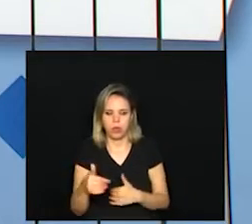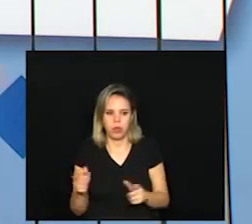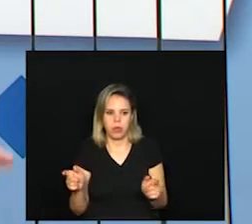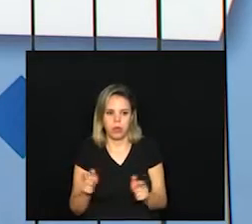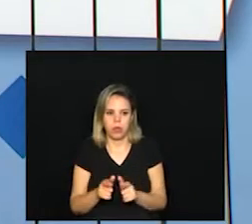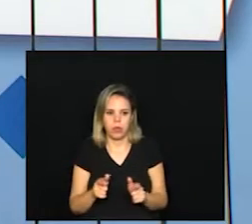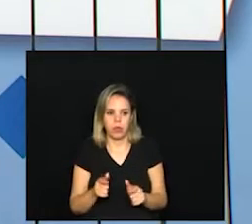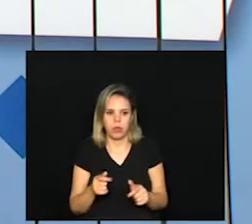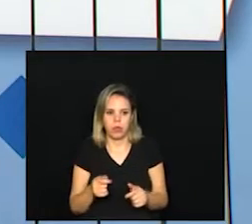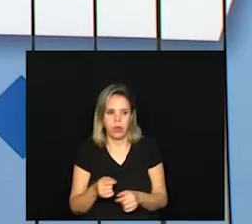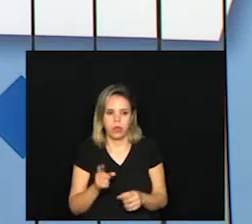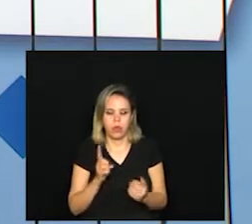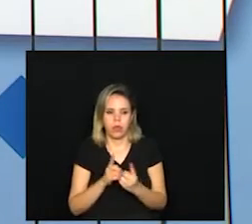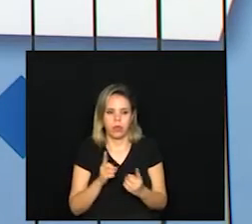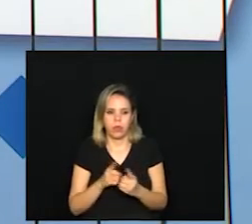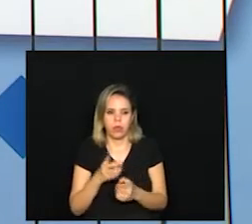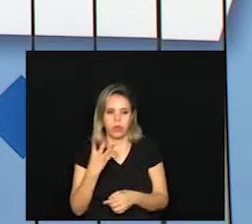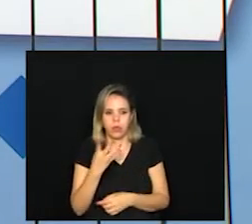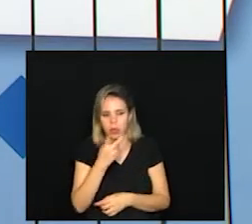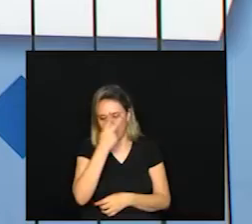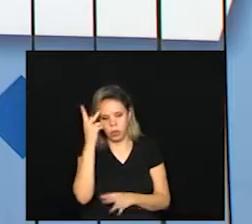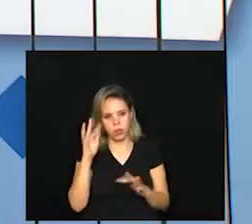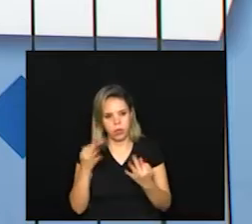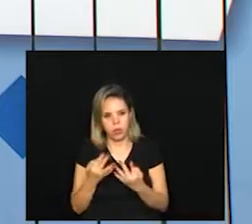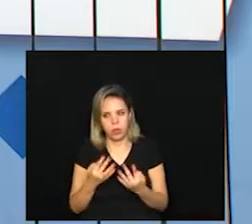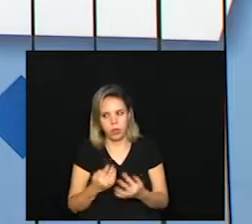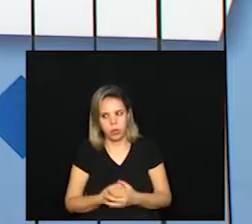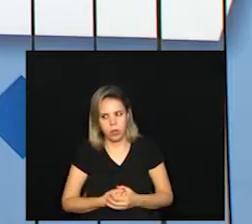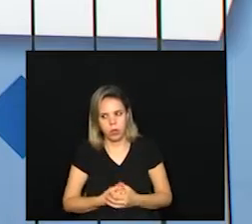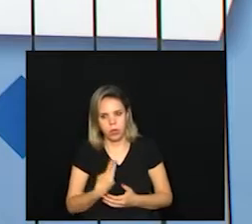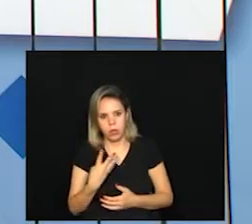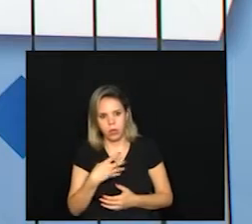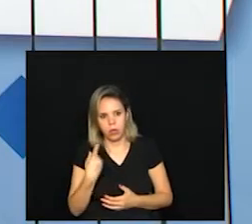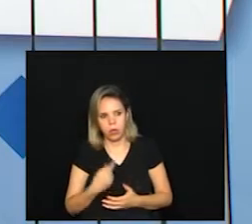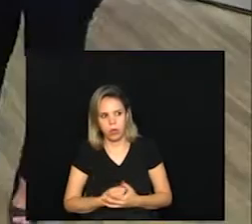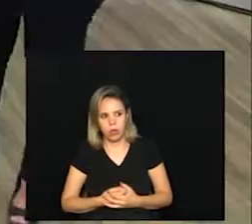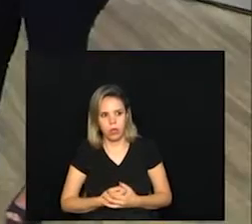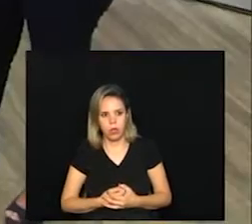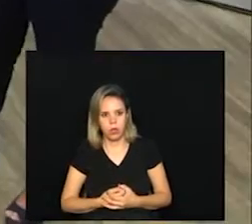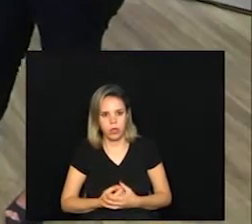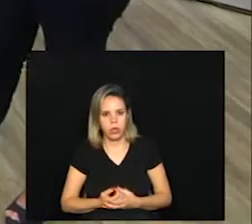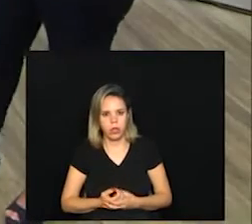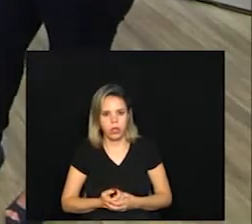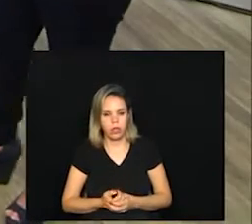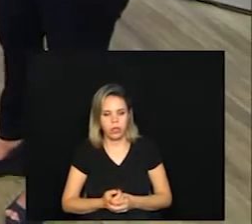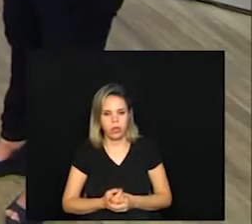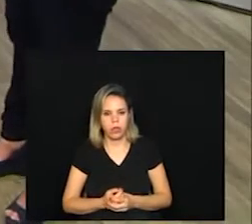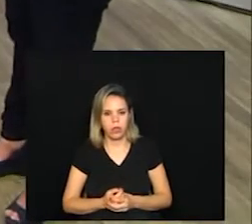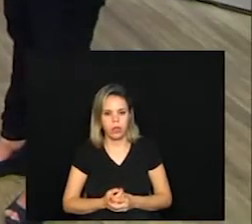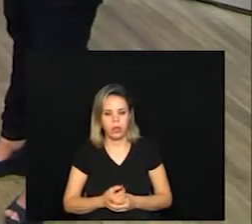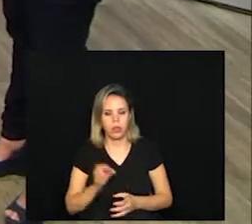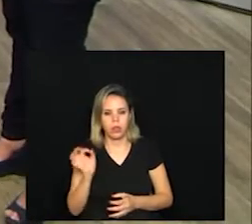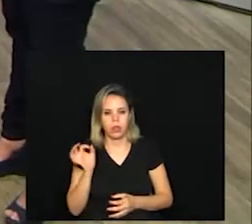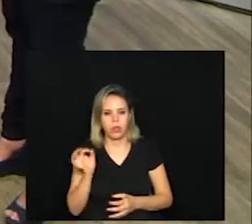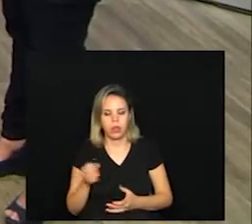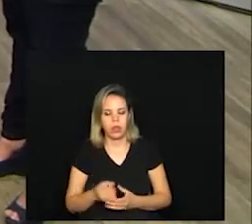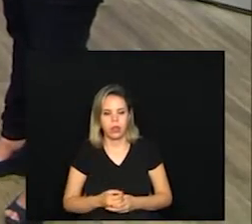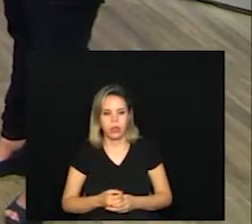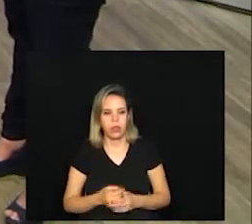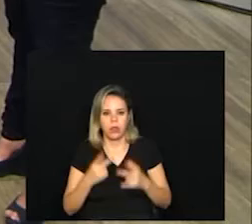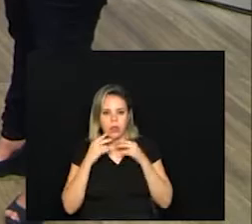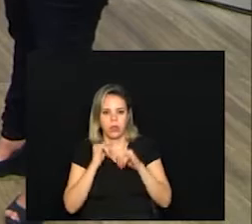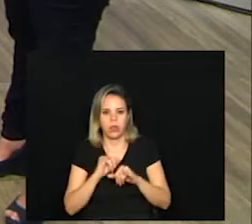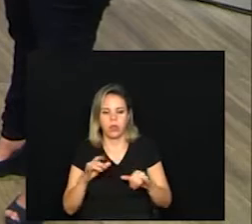mínimo, reserve aí a 4 famílias durante 24 horas. Certíssimo, Mirna Abreu. Muito obrigado pelas notícias